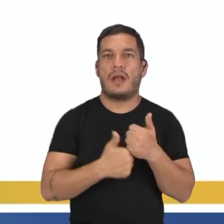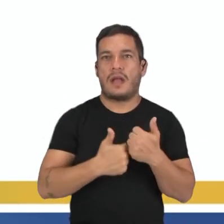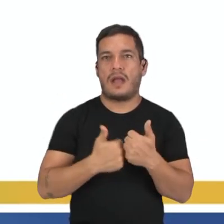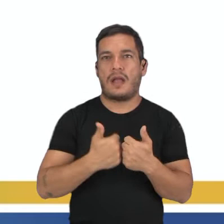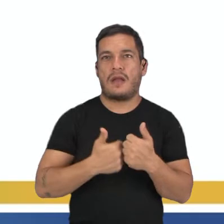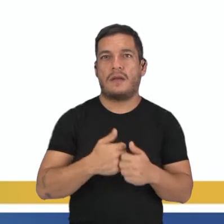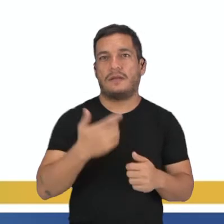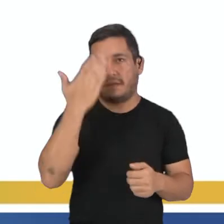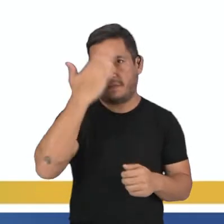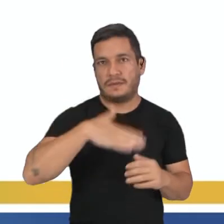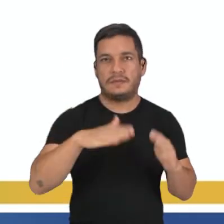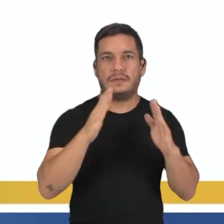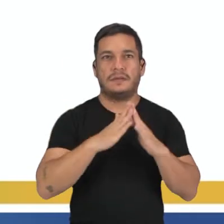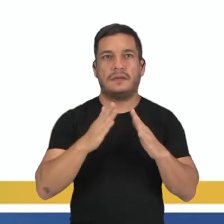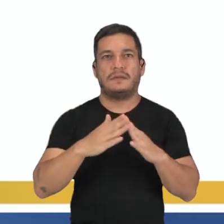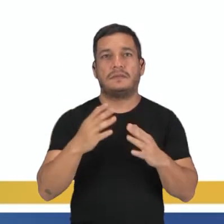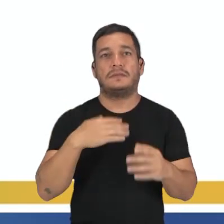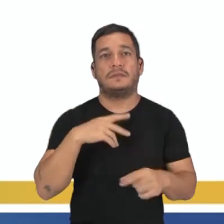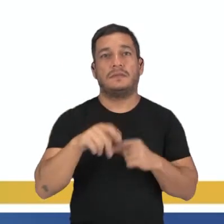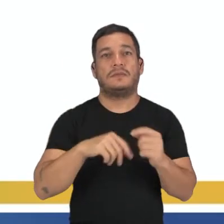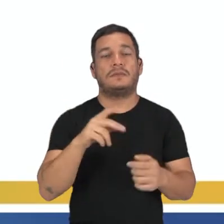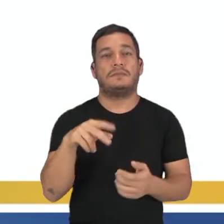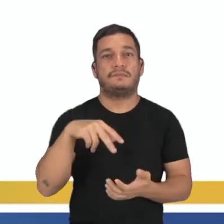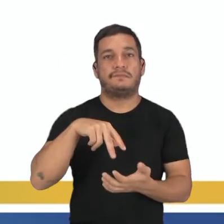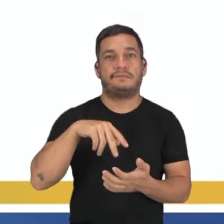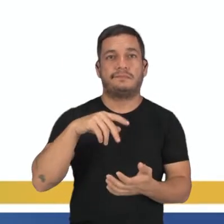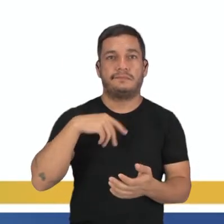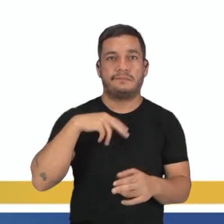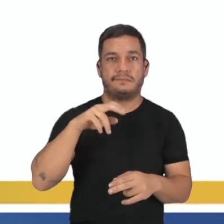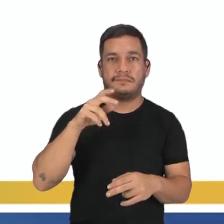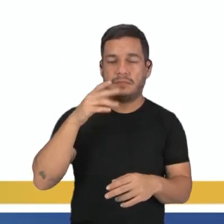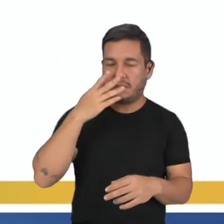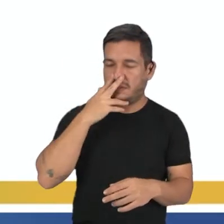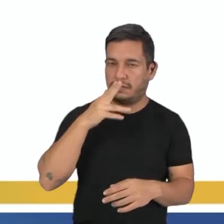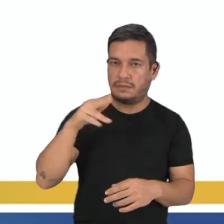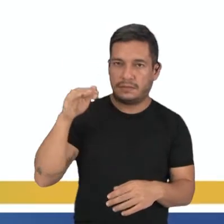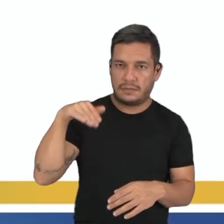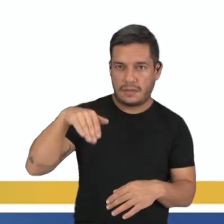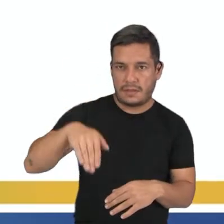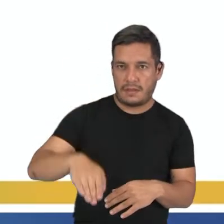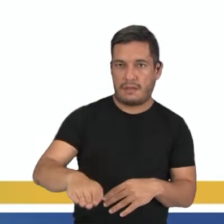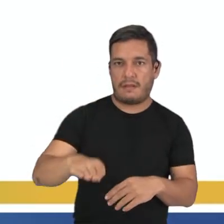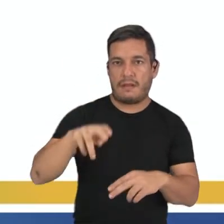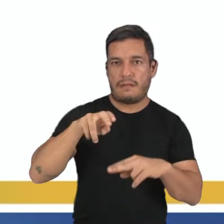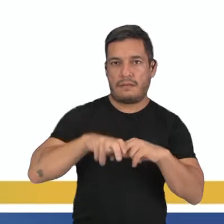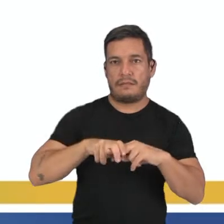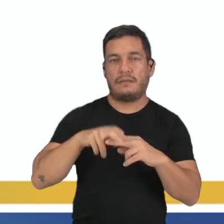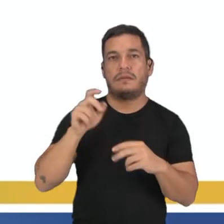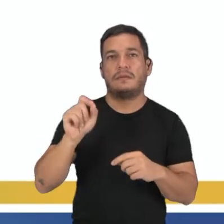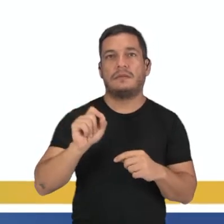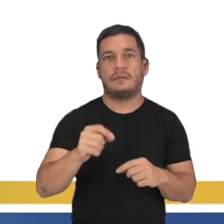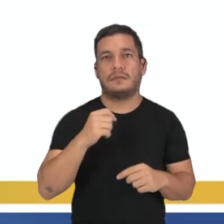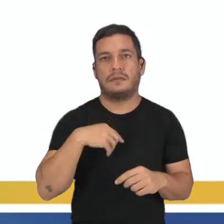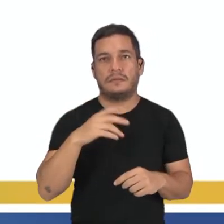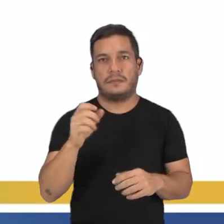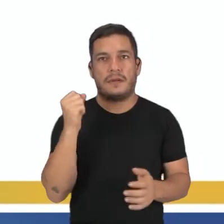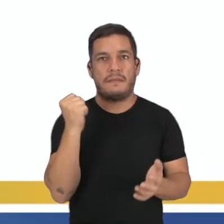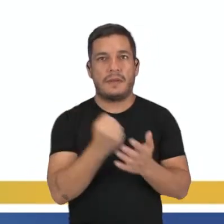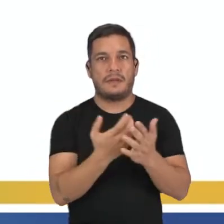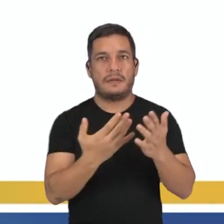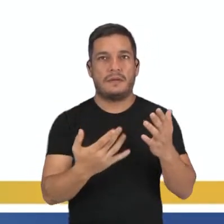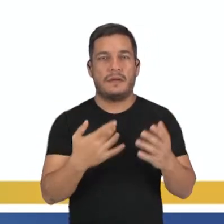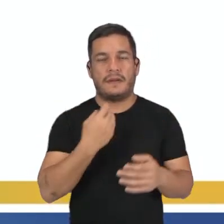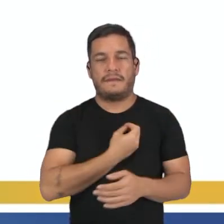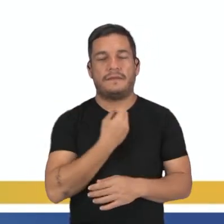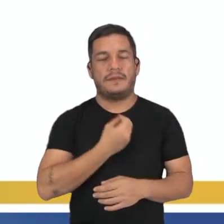precisamente em frente a casa estava na posição eu tava de lado para Ladeira Que por sinal marcou a vida